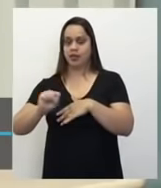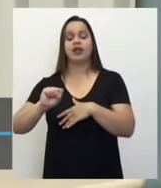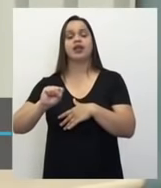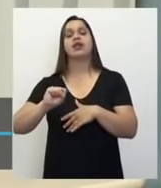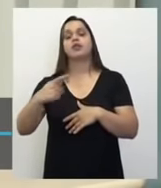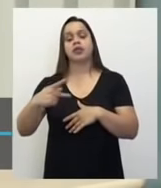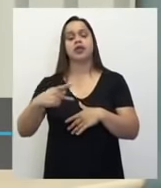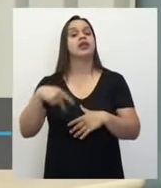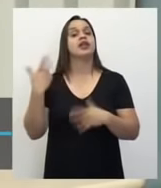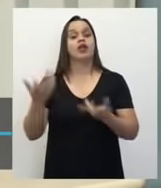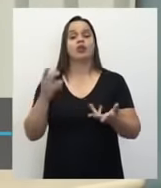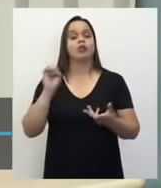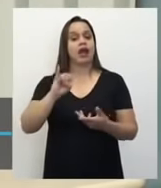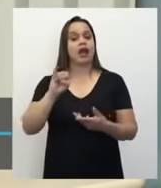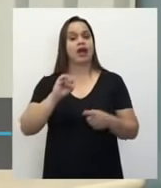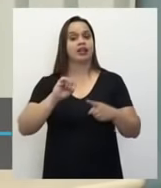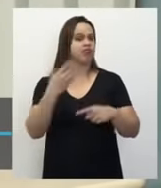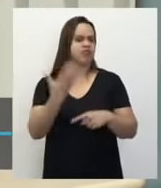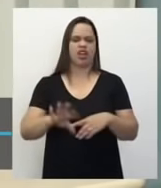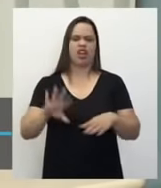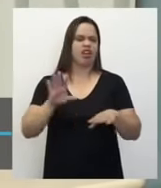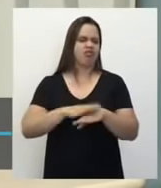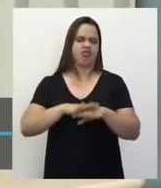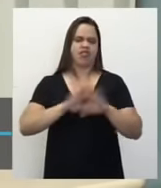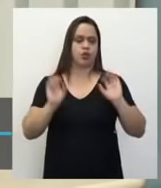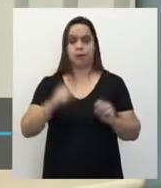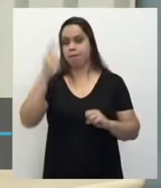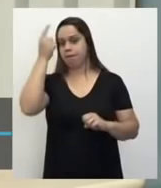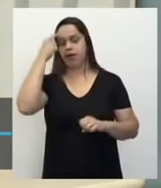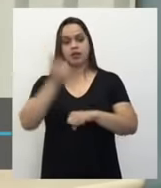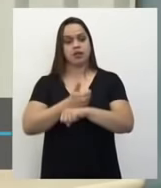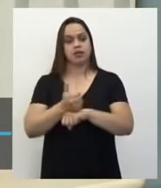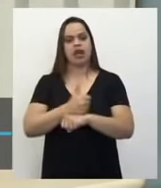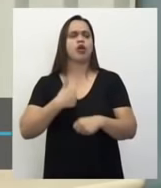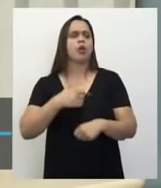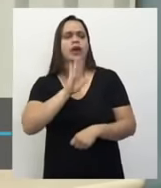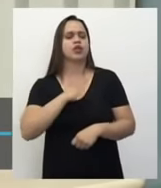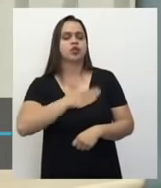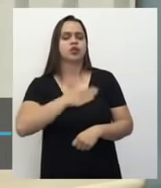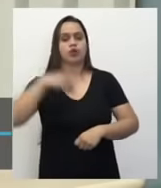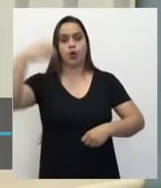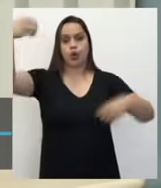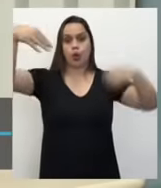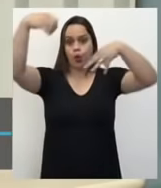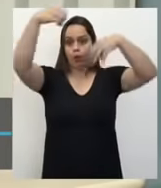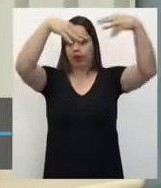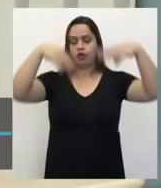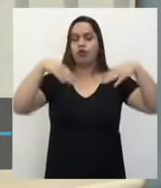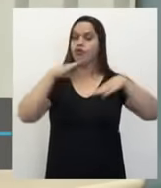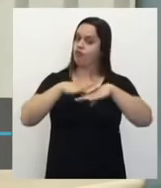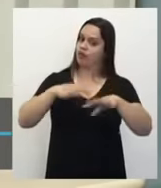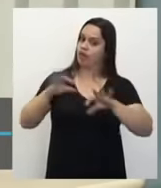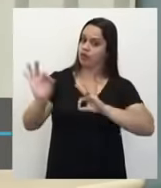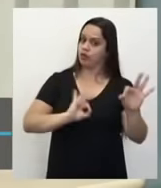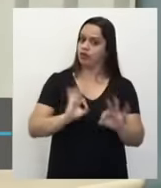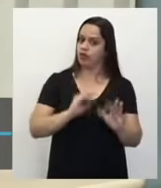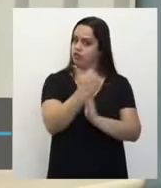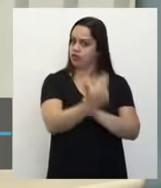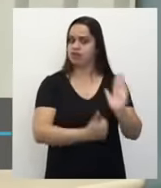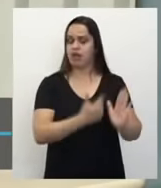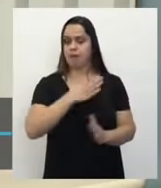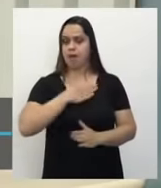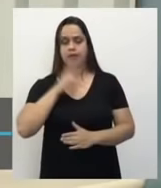ciclorama, pensa na profissão, tá? Eu gostei, professora, o que mais gostei foi o iluminador. Então faz um projeto para mim, desenha. Como